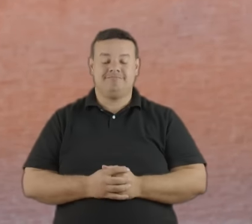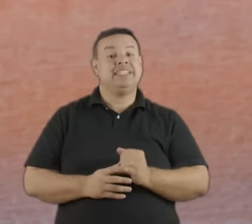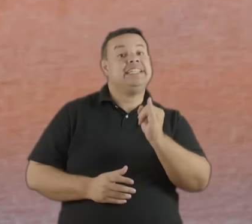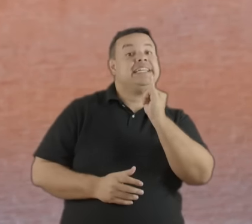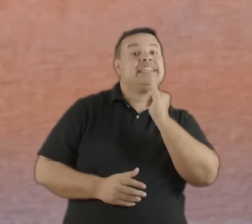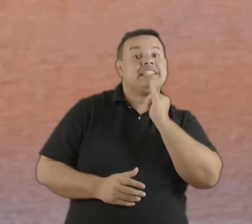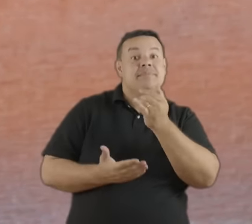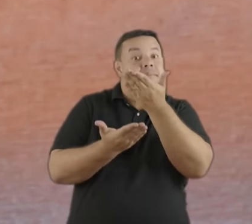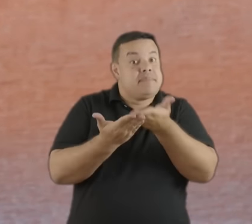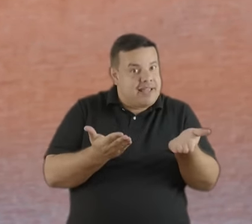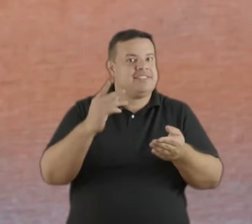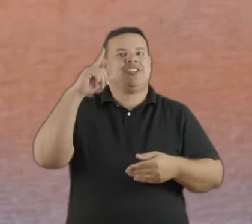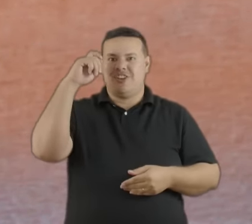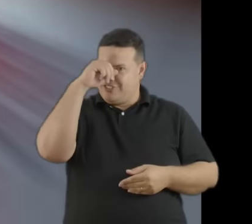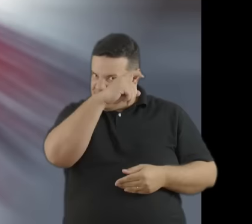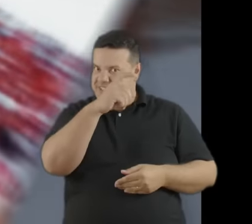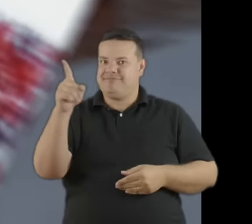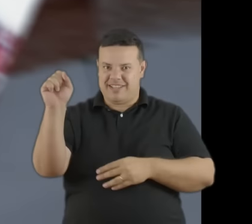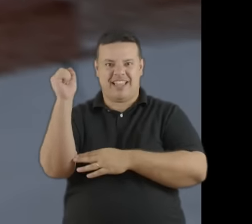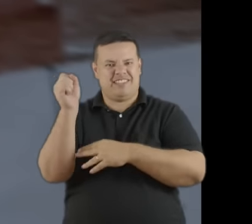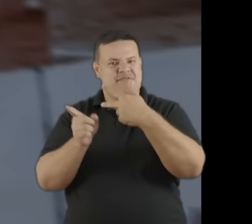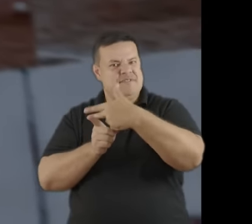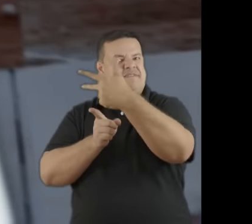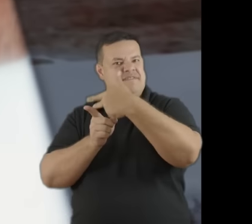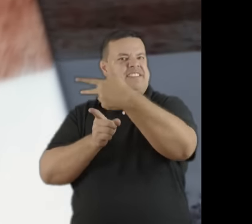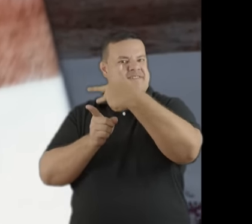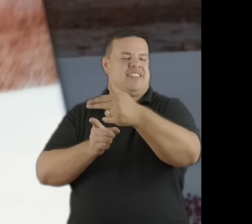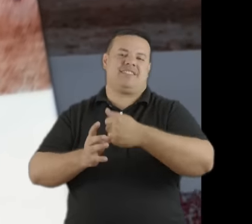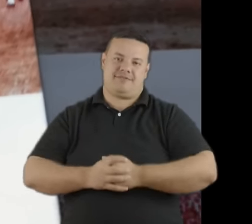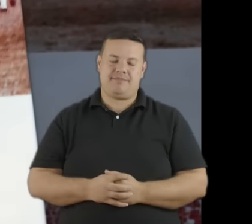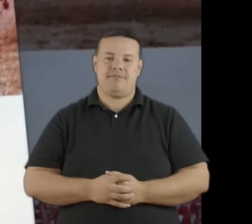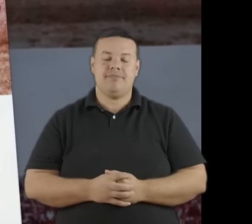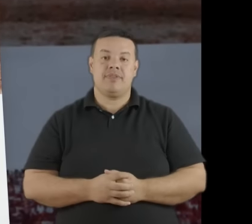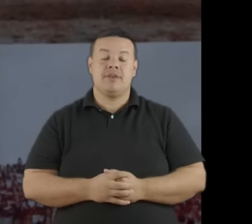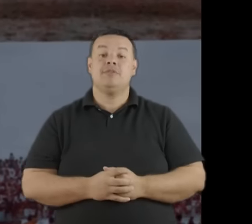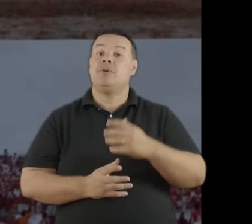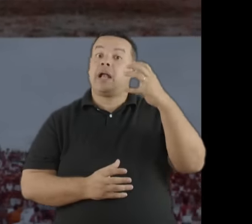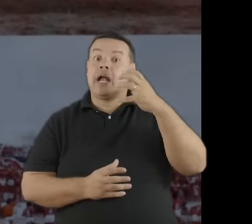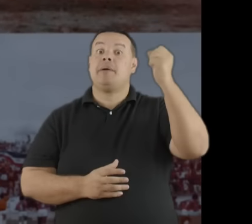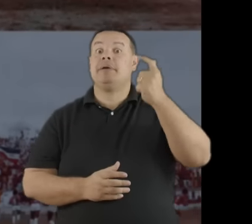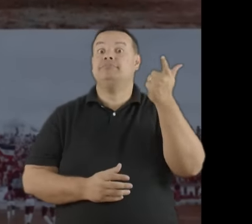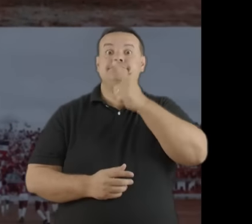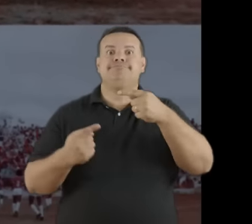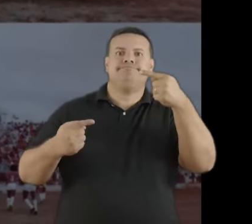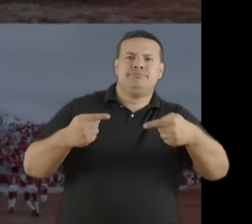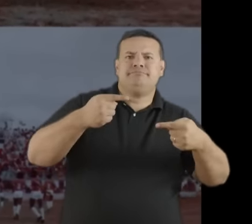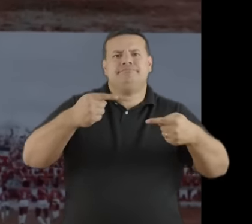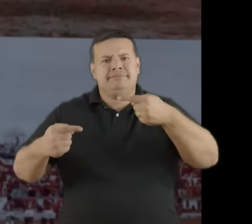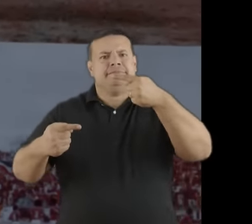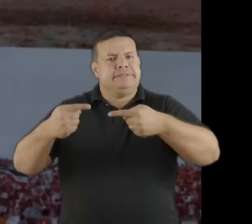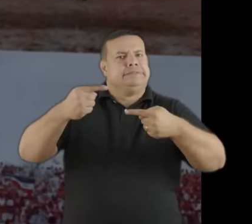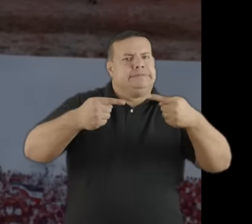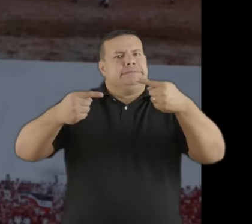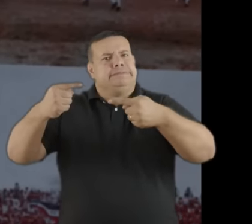Era difícil de perder para o Sergipe. O título foi disputado palmo a palmo com o rival vermelho da capital. Mas